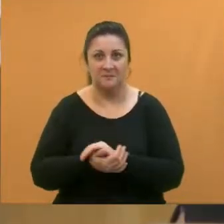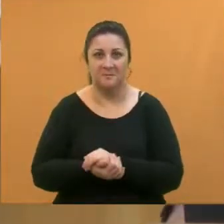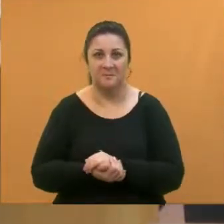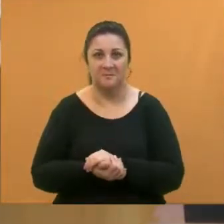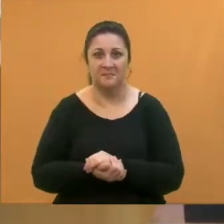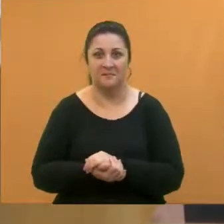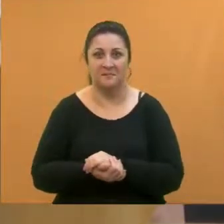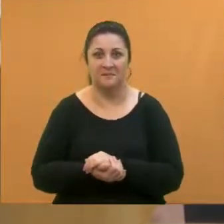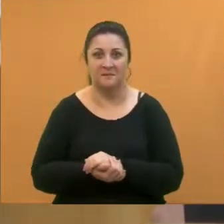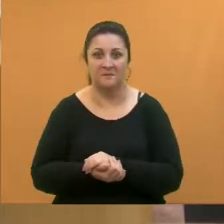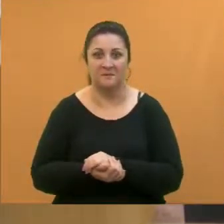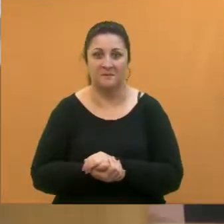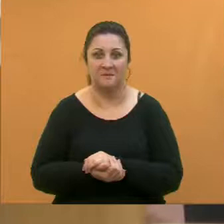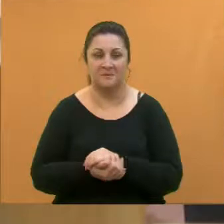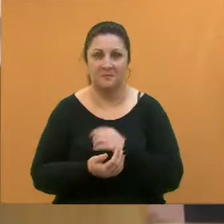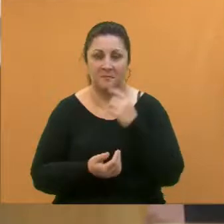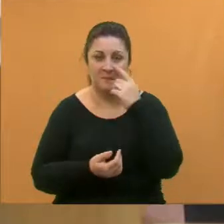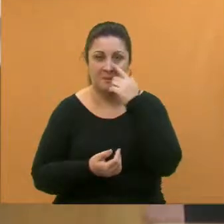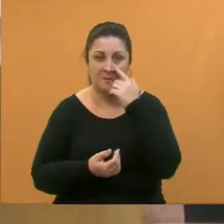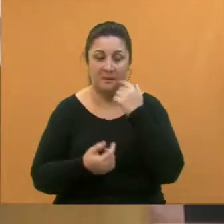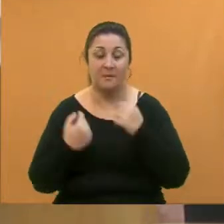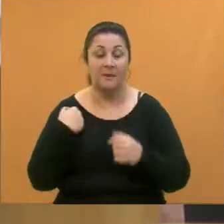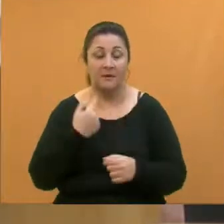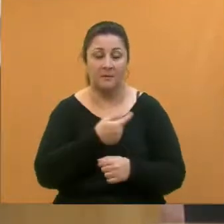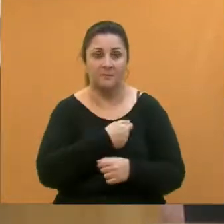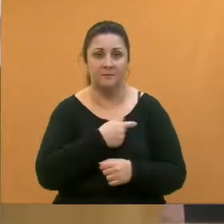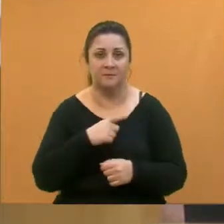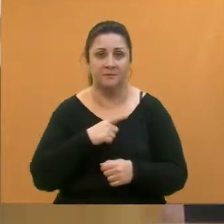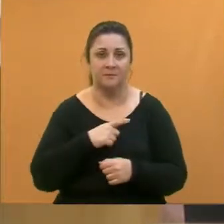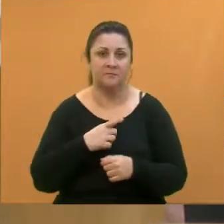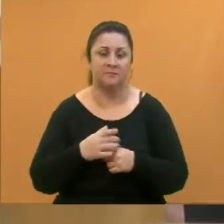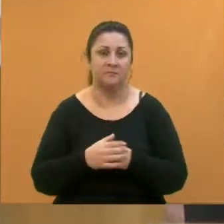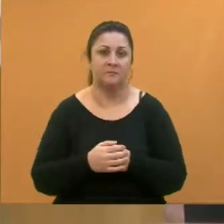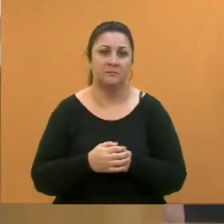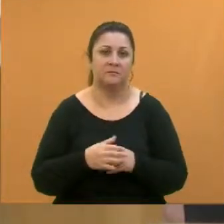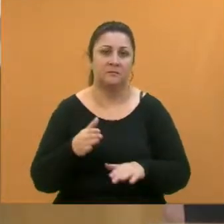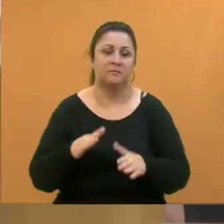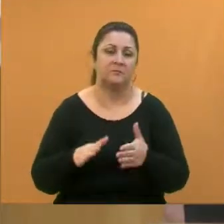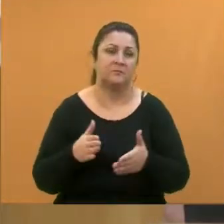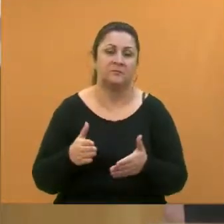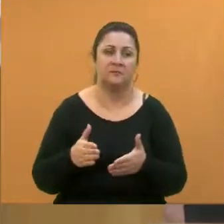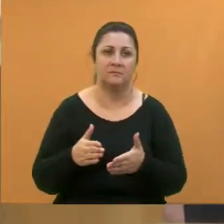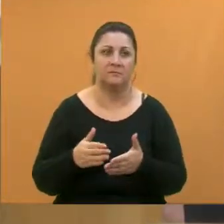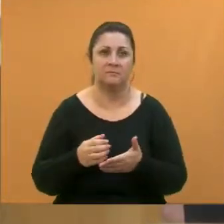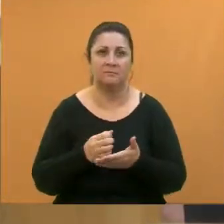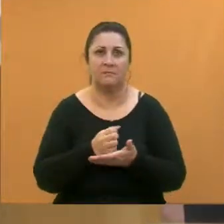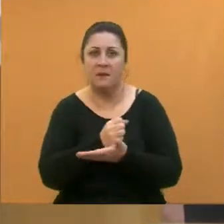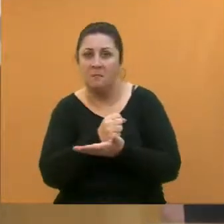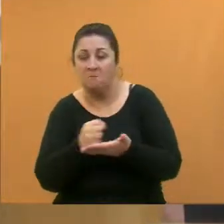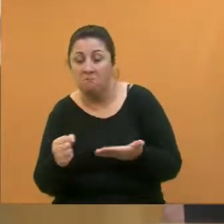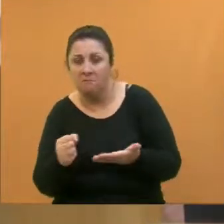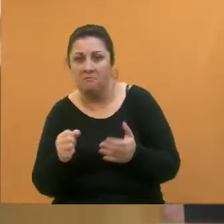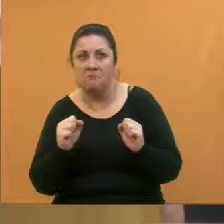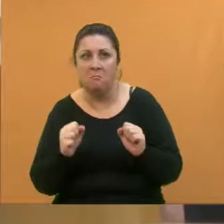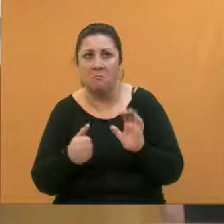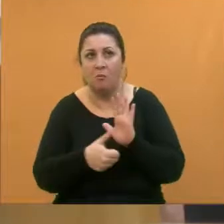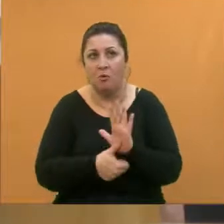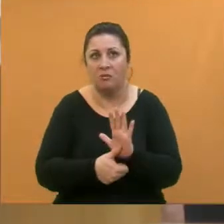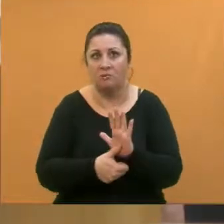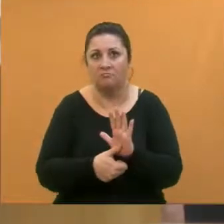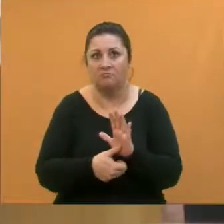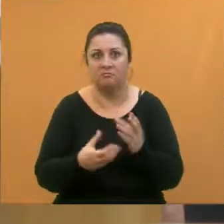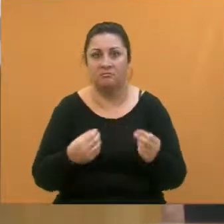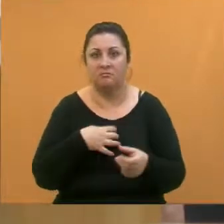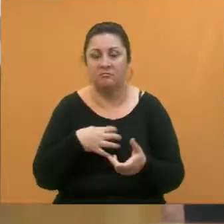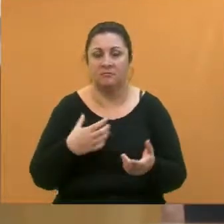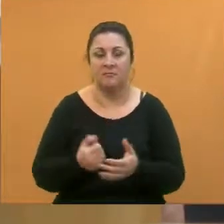Olha, nós aqui temos uma passagem, às vezes, que pode ser marcada de diversas formas, né?